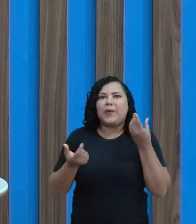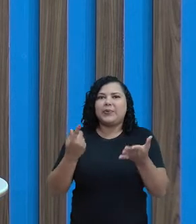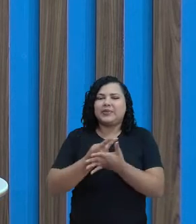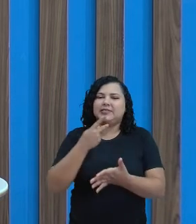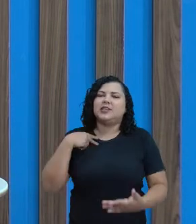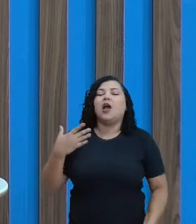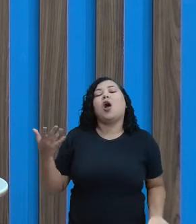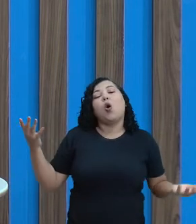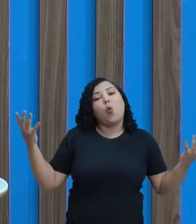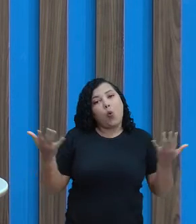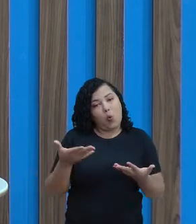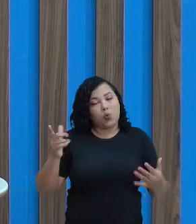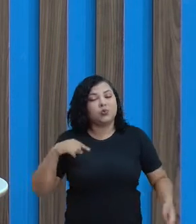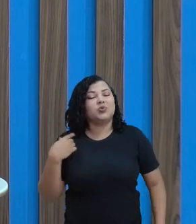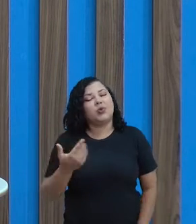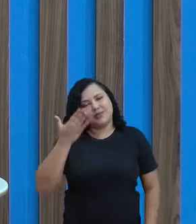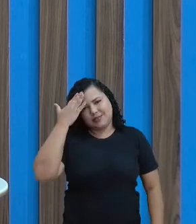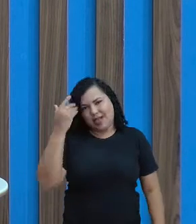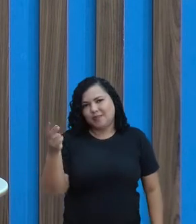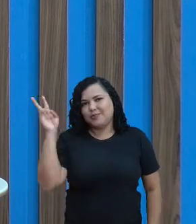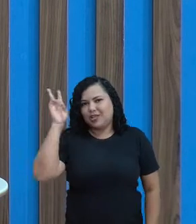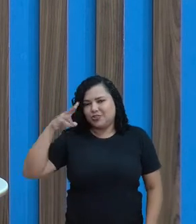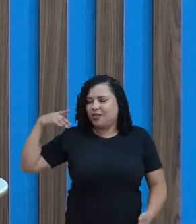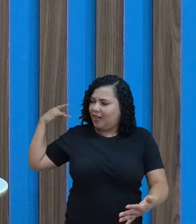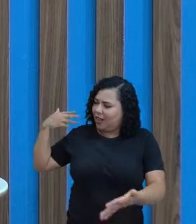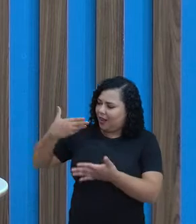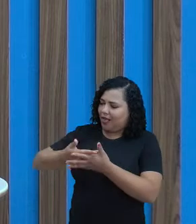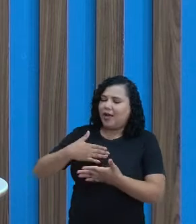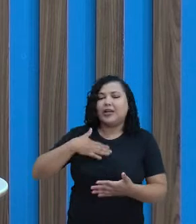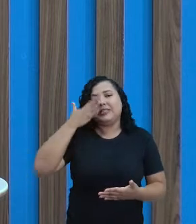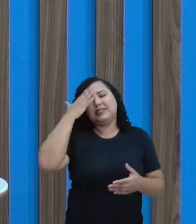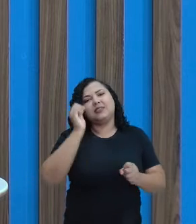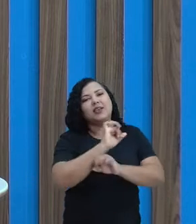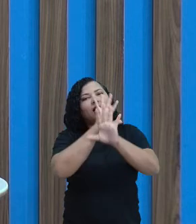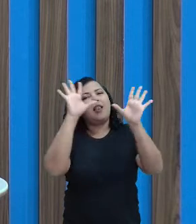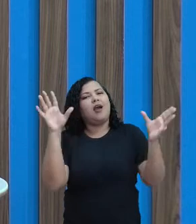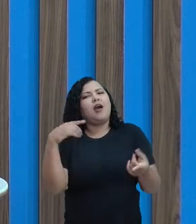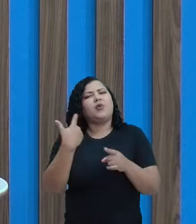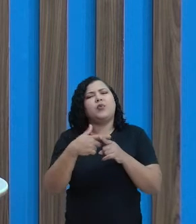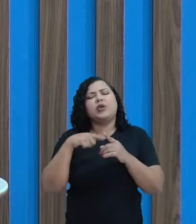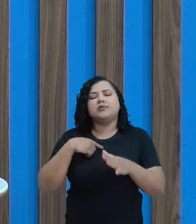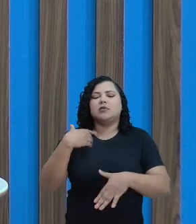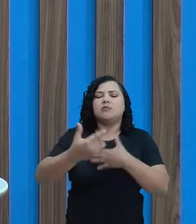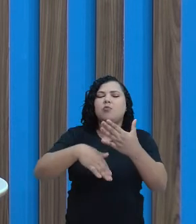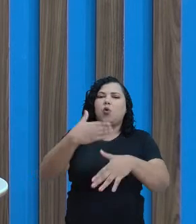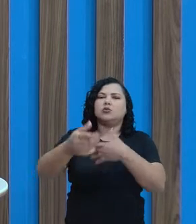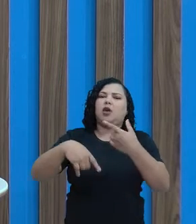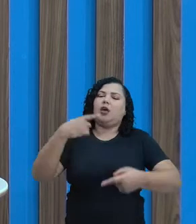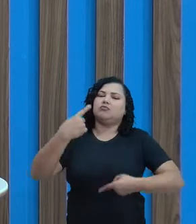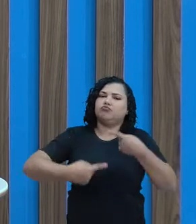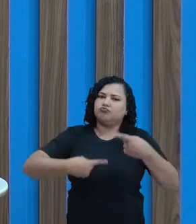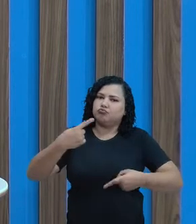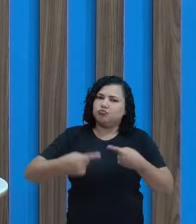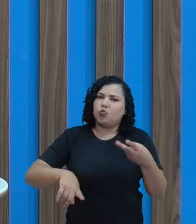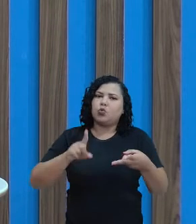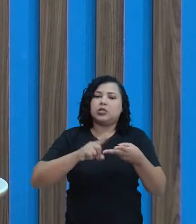sabendo dessa herança histórica, a gente consegue recuperar um pouquinho de quais foram os processos políticos, civis